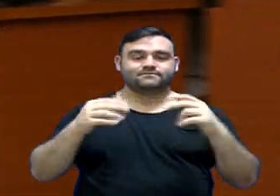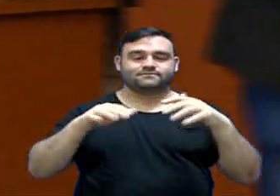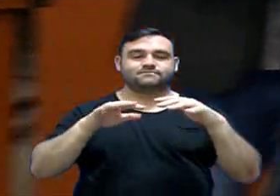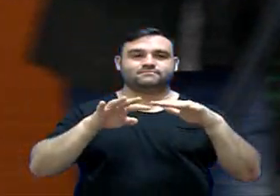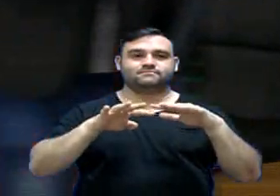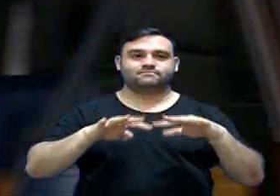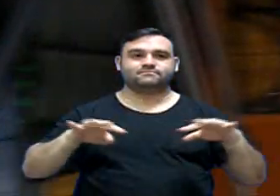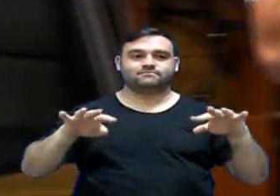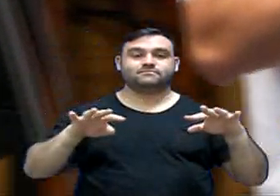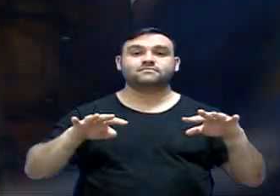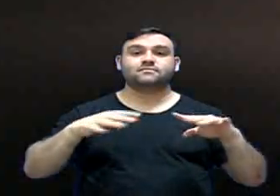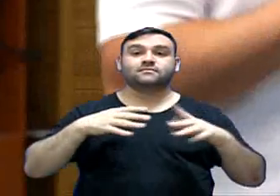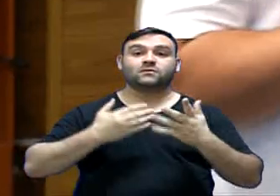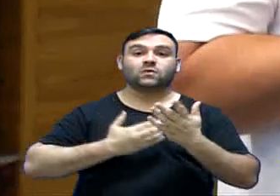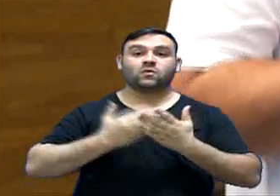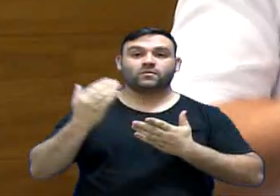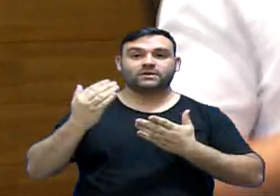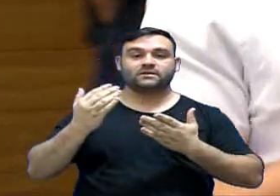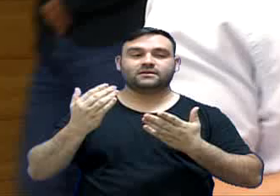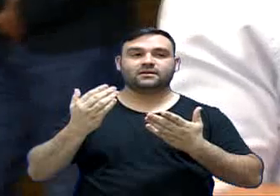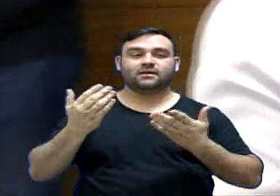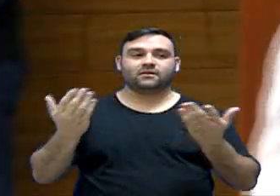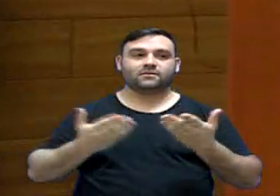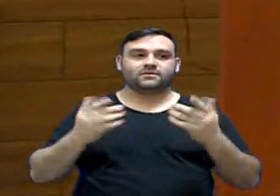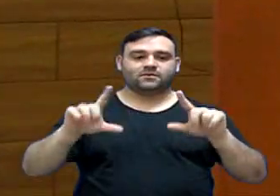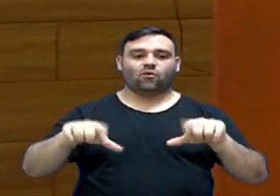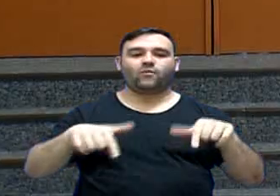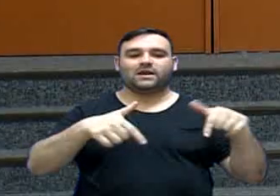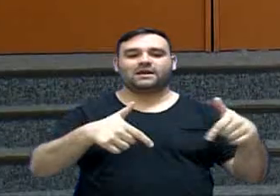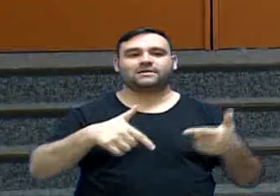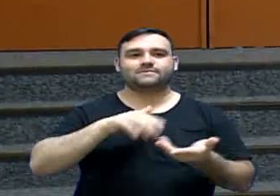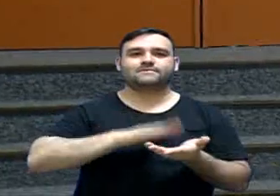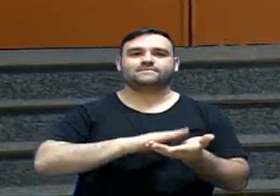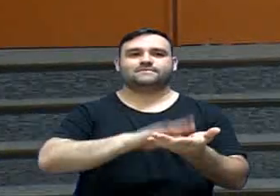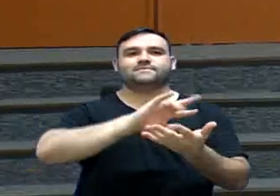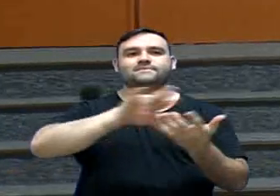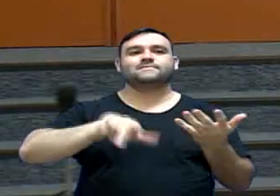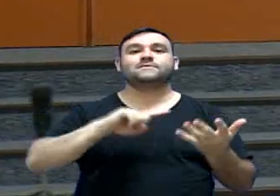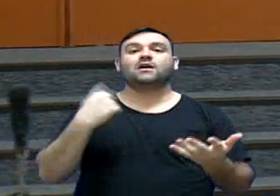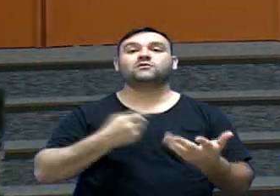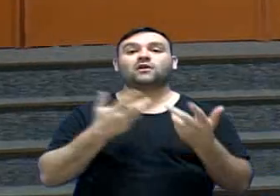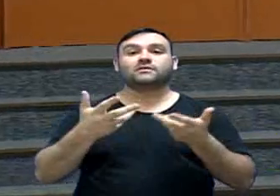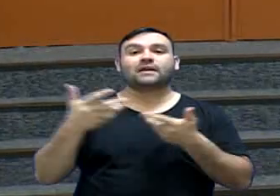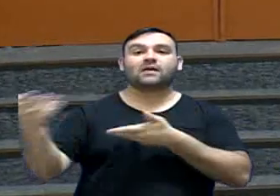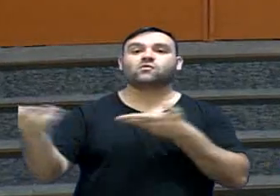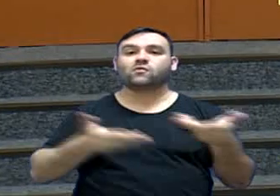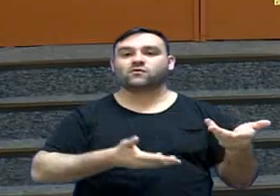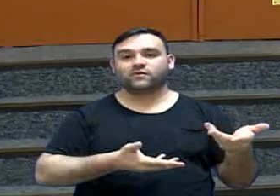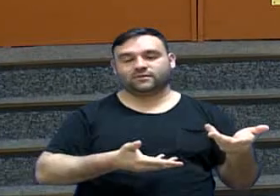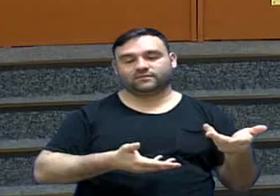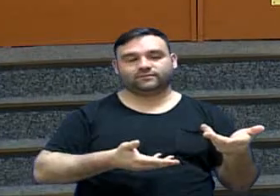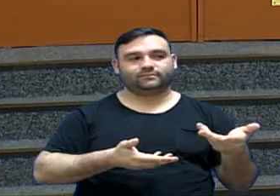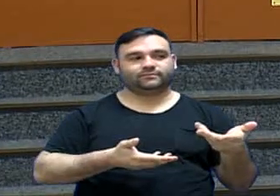Leis, para dar início ao momento de homenagens. A gente gostaria de convidar